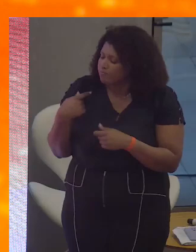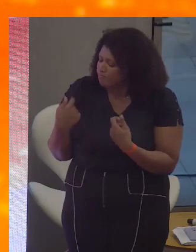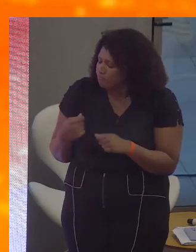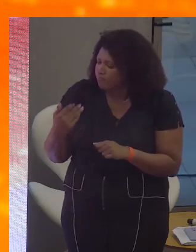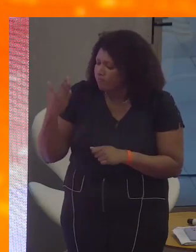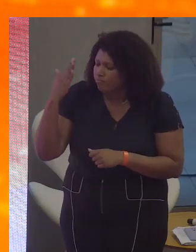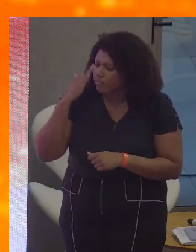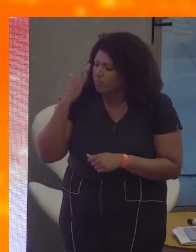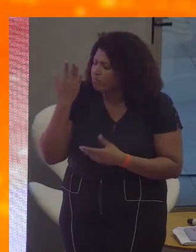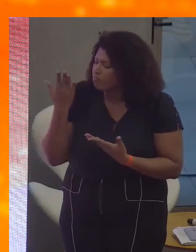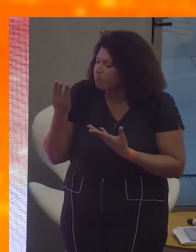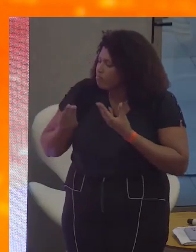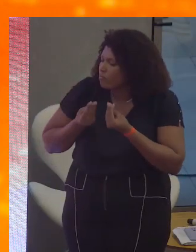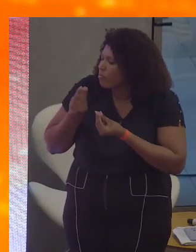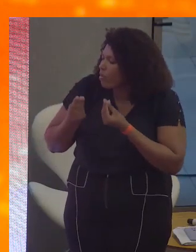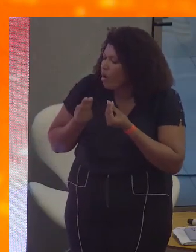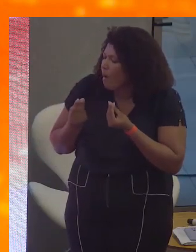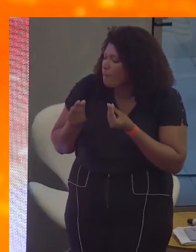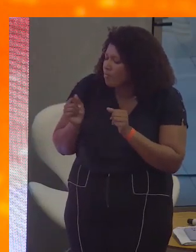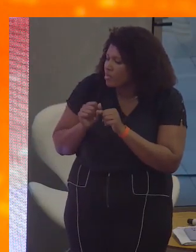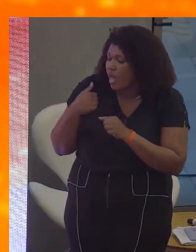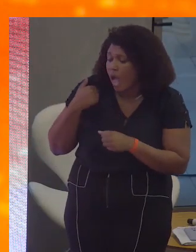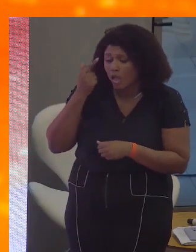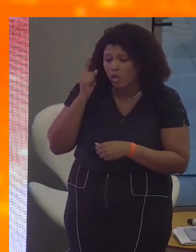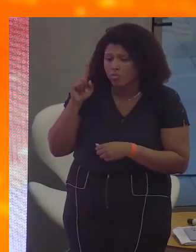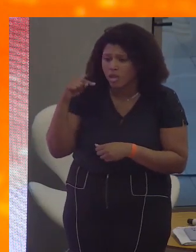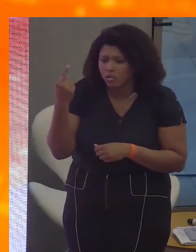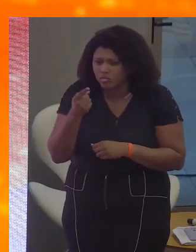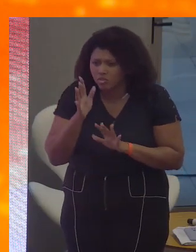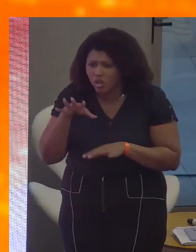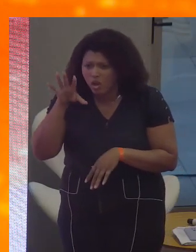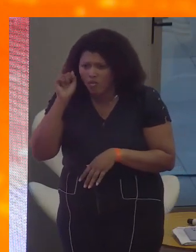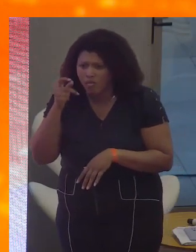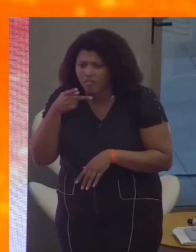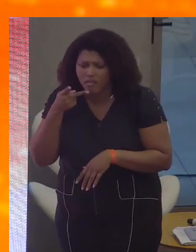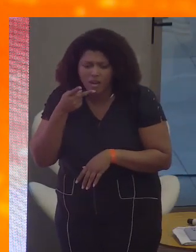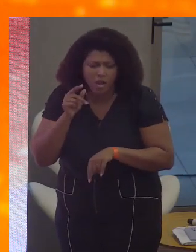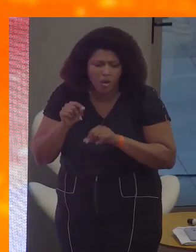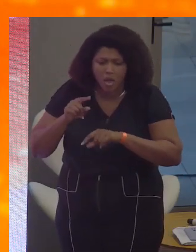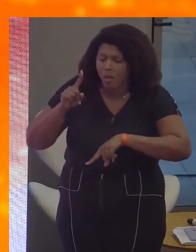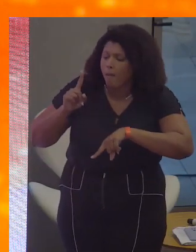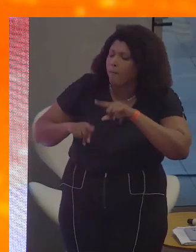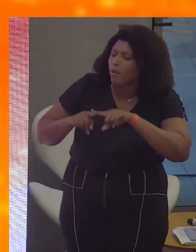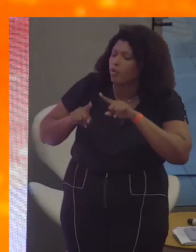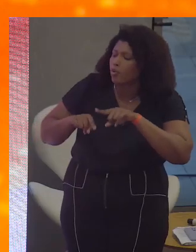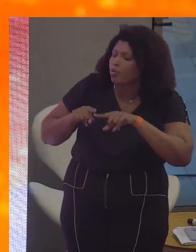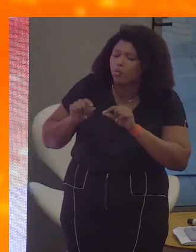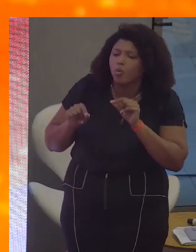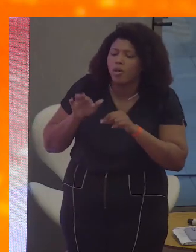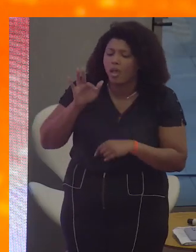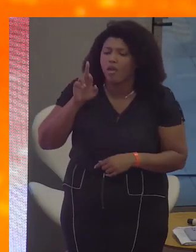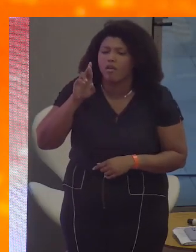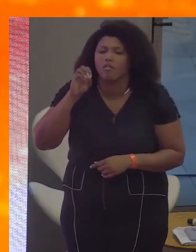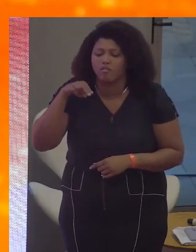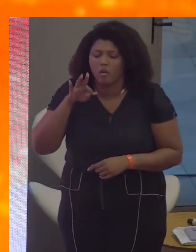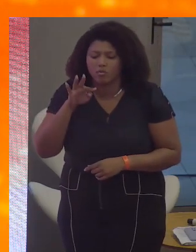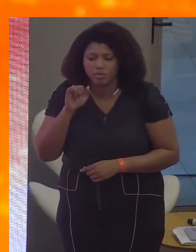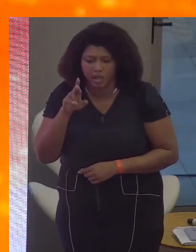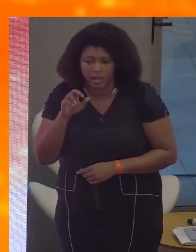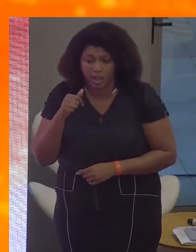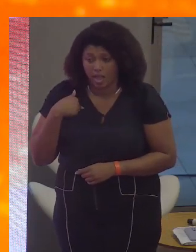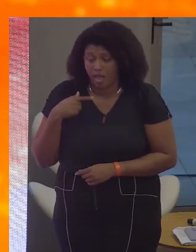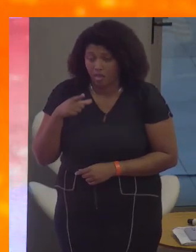já... eu não sei se vocês já ouviram falar nesse conceito, mas é um conceito de produtos fronteira. Então, eu trouxe 2